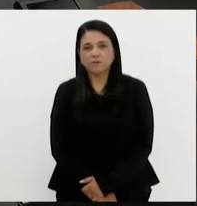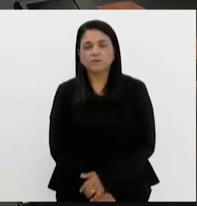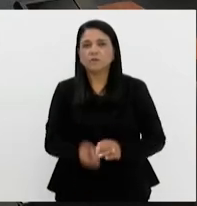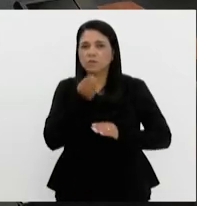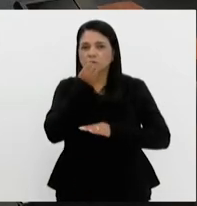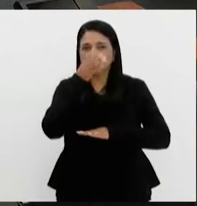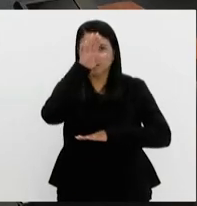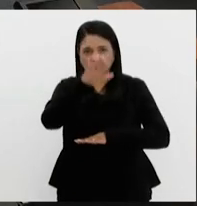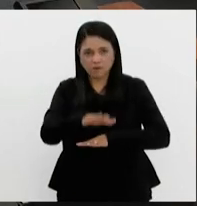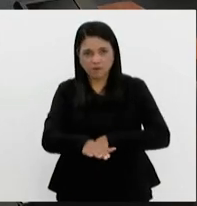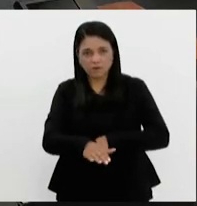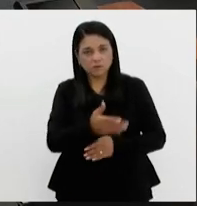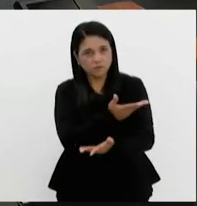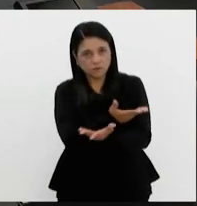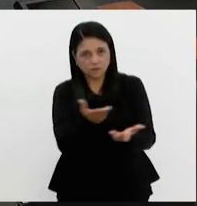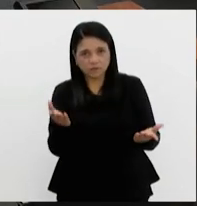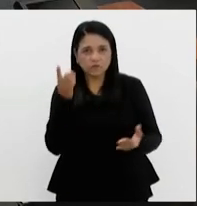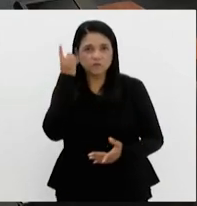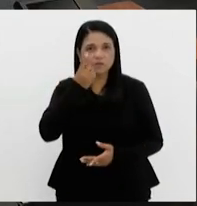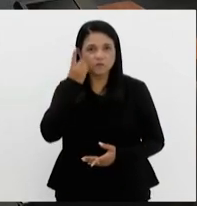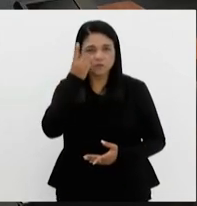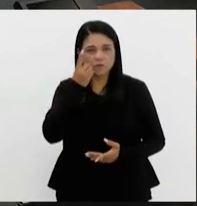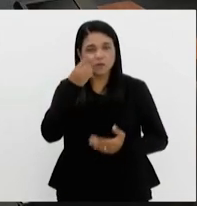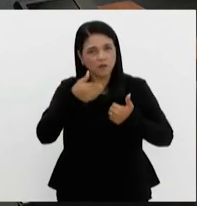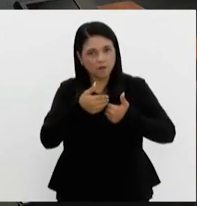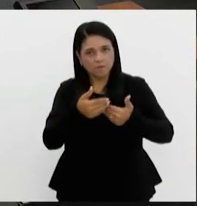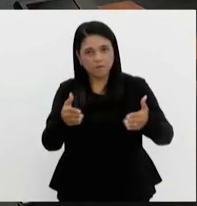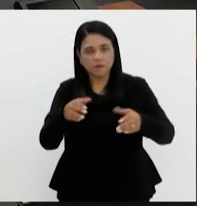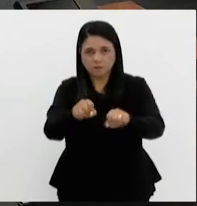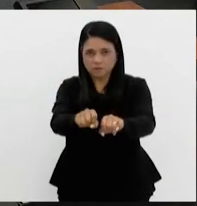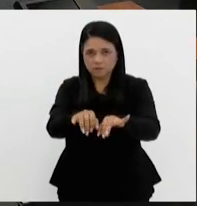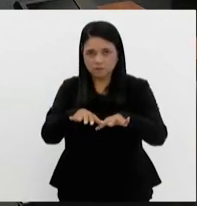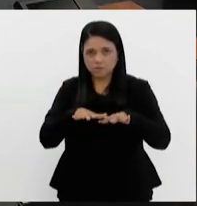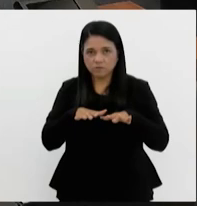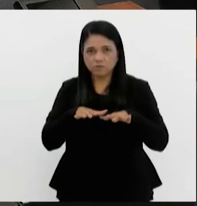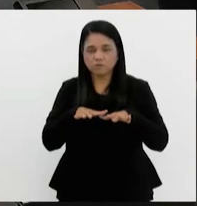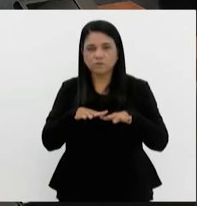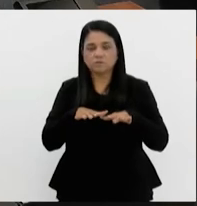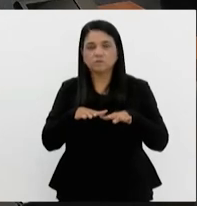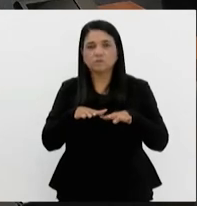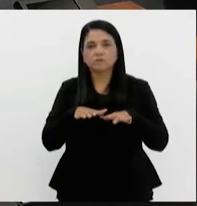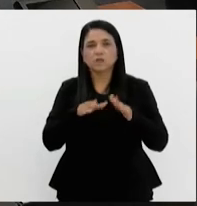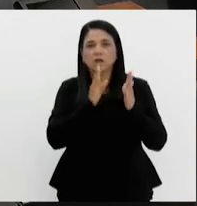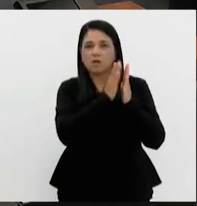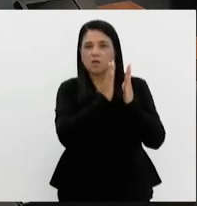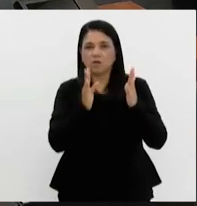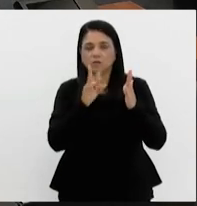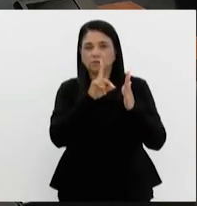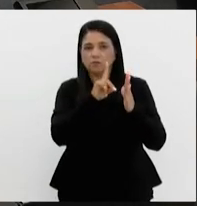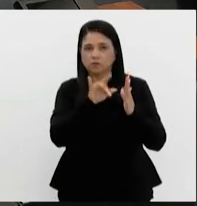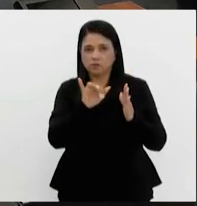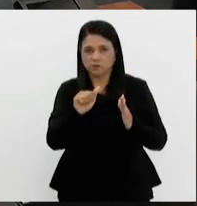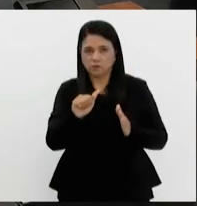Boa tarde a todos e todas. Está reaberta a sessão. Passa-se a ordem do